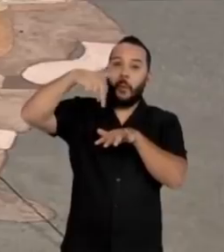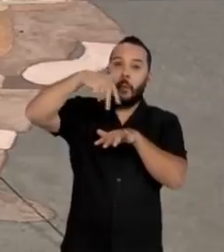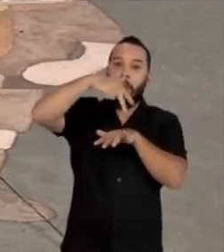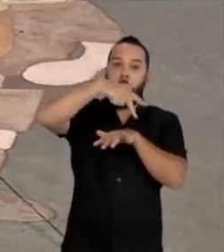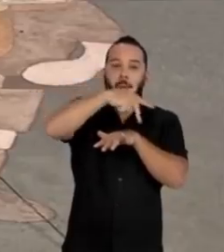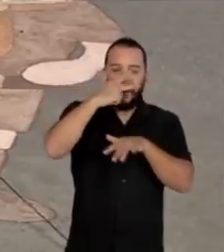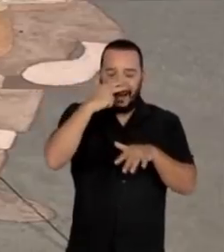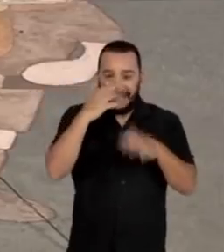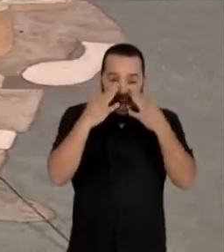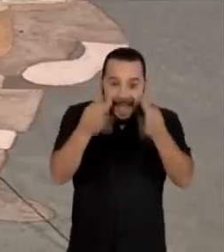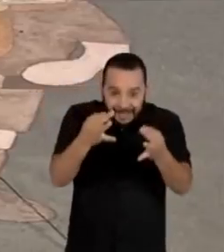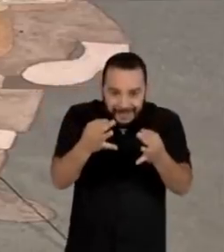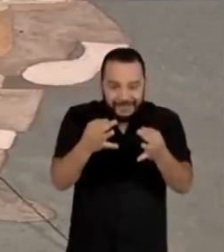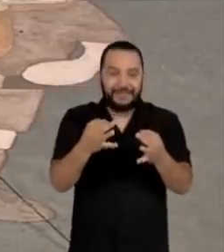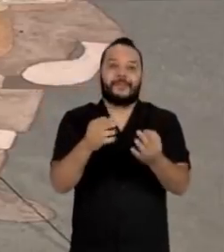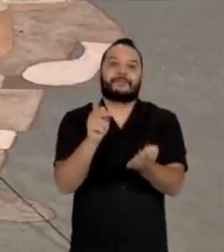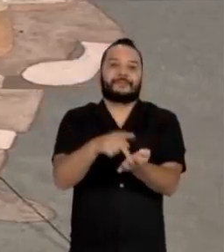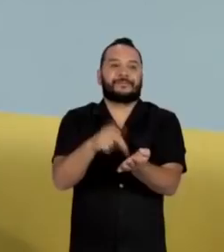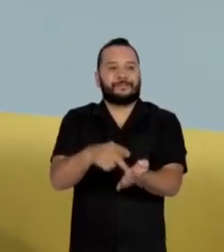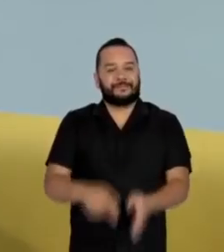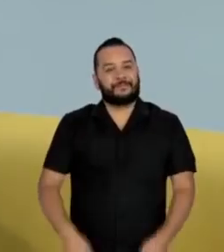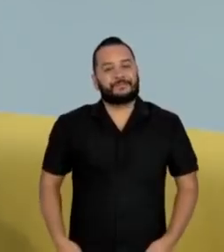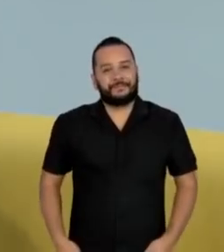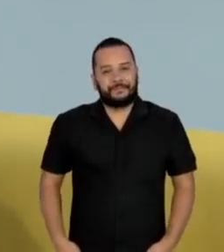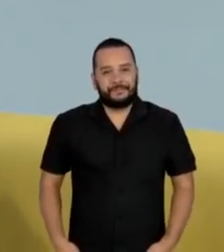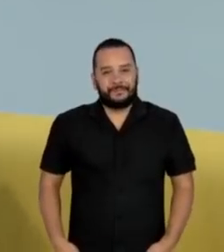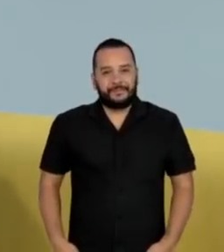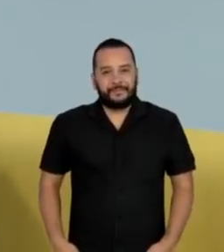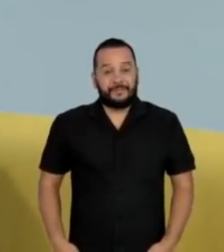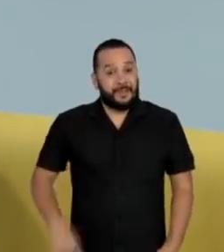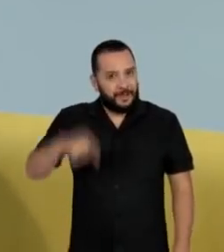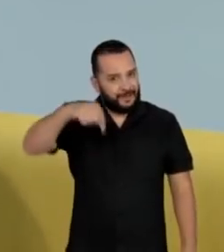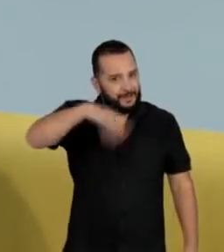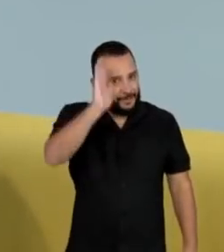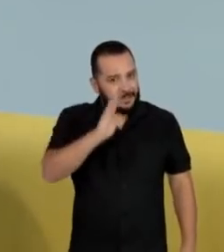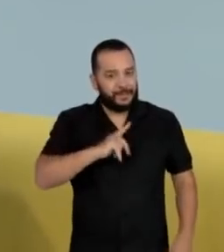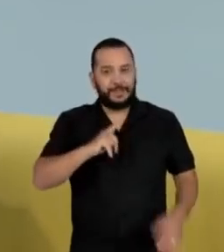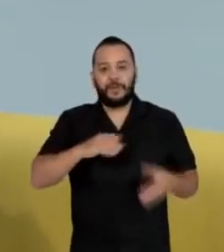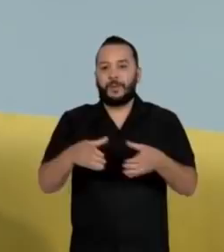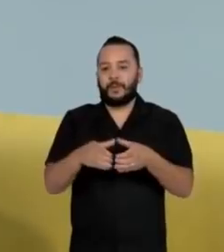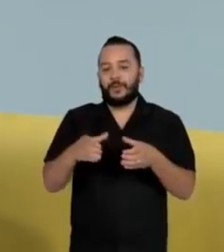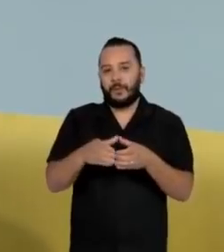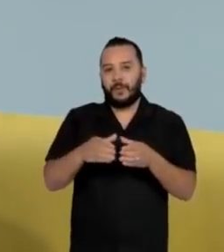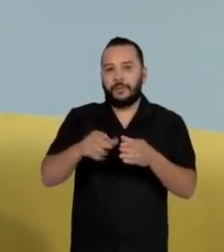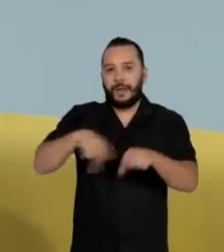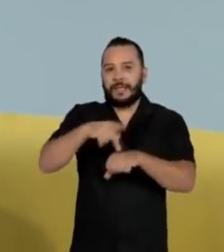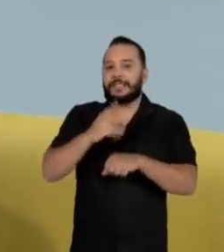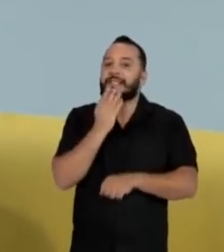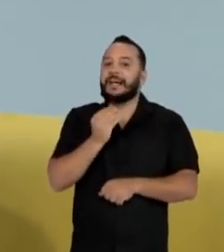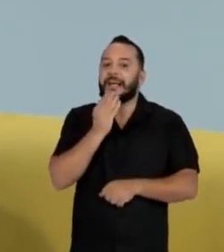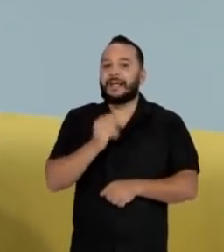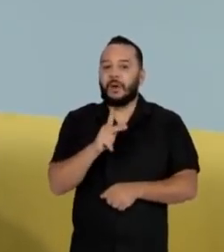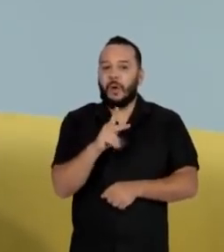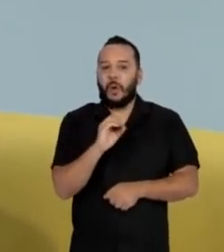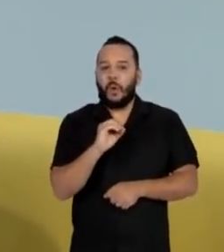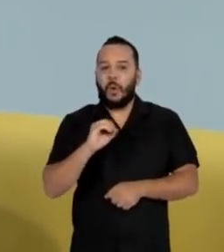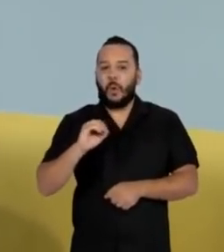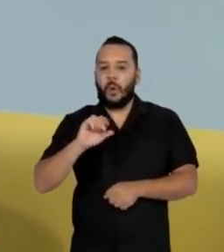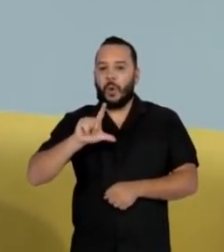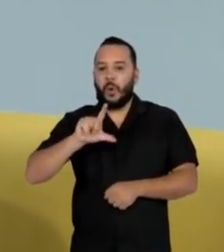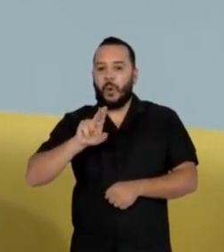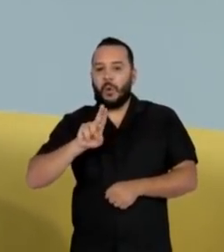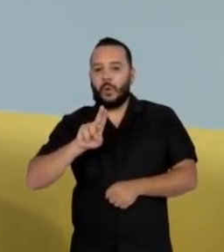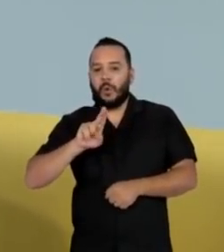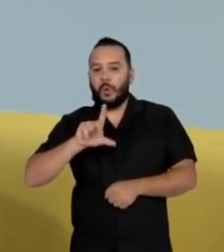atrai ainda mais a sua atenção. E aqui no Brasil, o grupo israelense de música Kululan